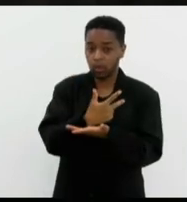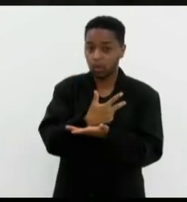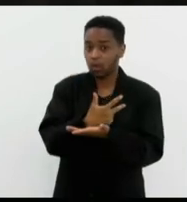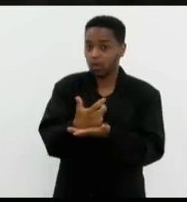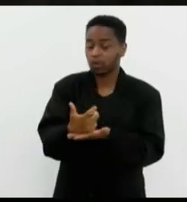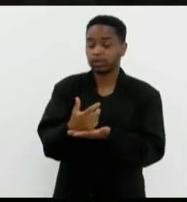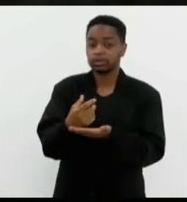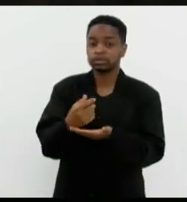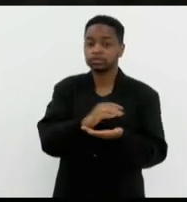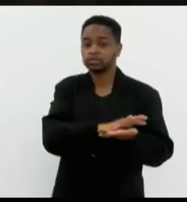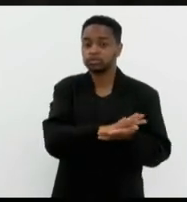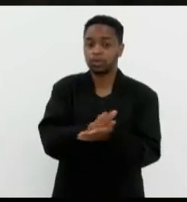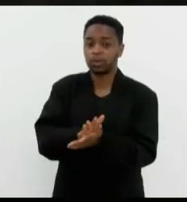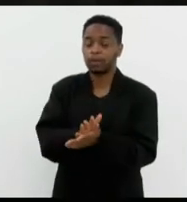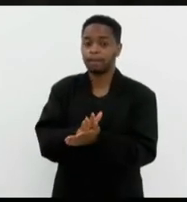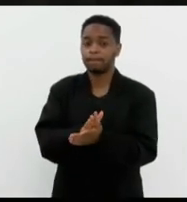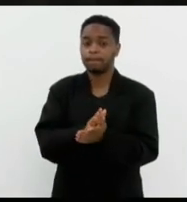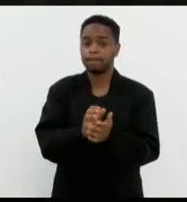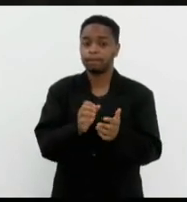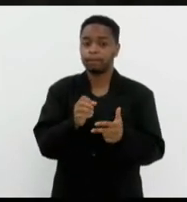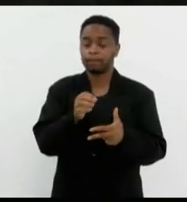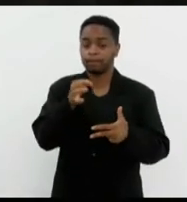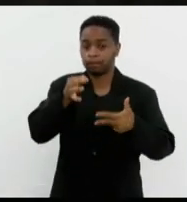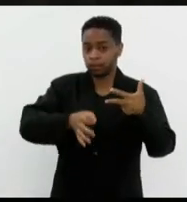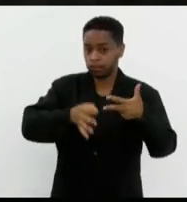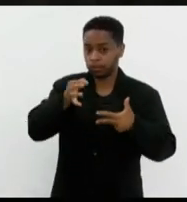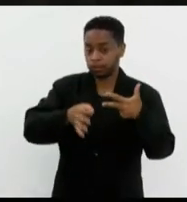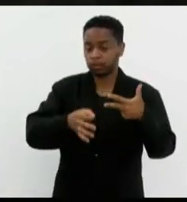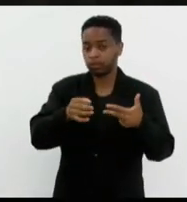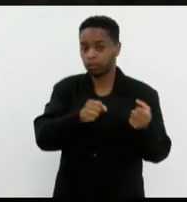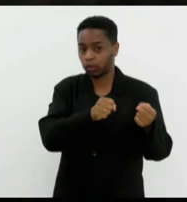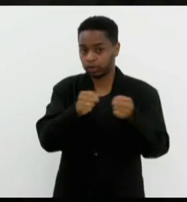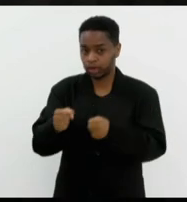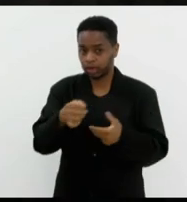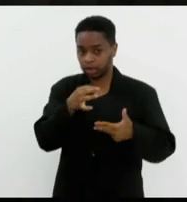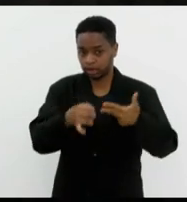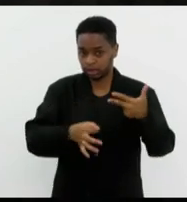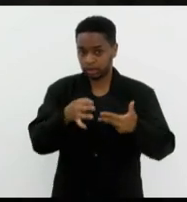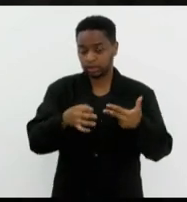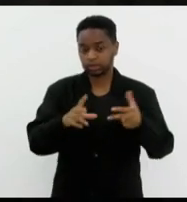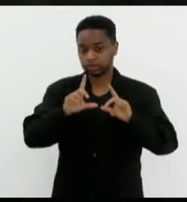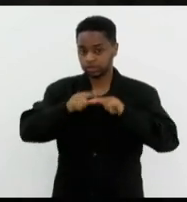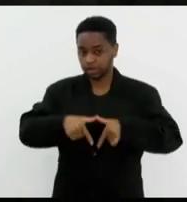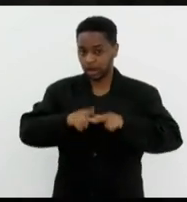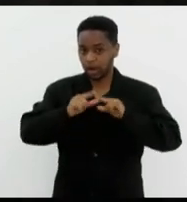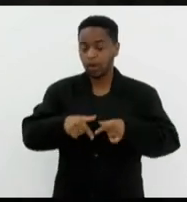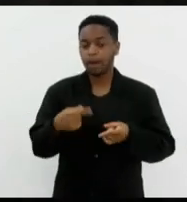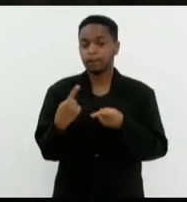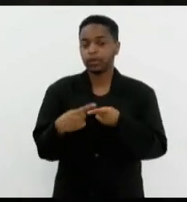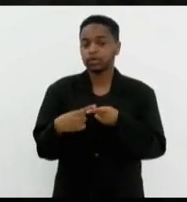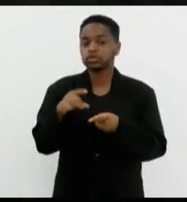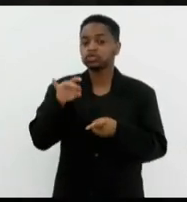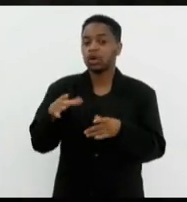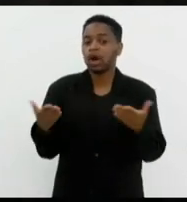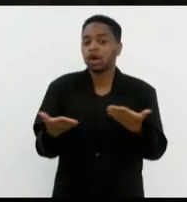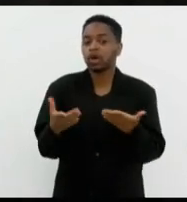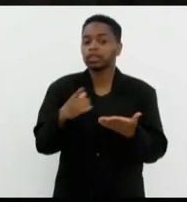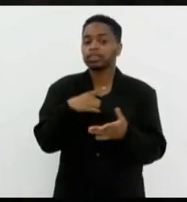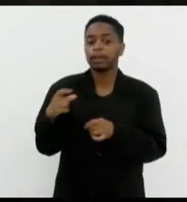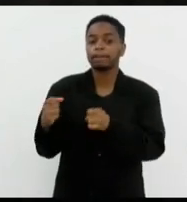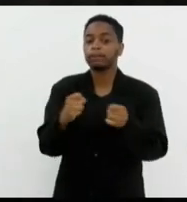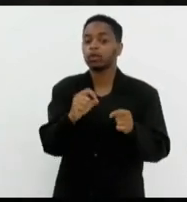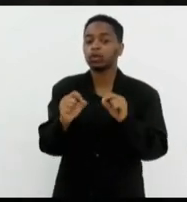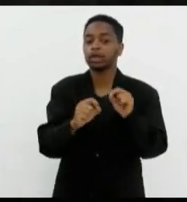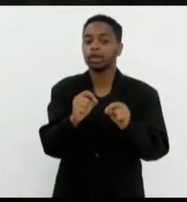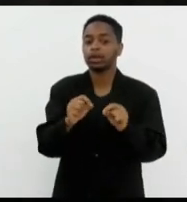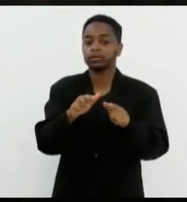dissolvendo o poder judiciário de Israel, né, que só está no poder nesse momento por